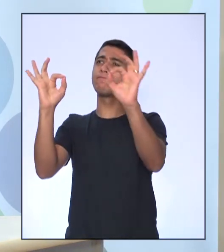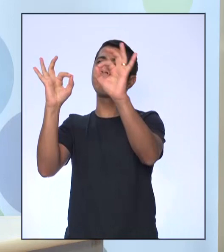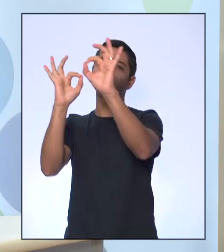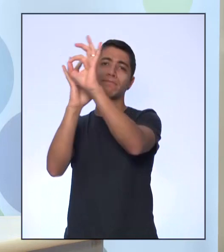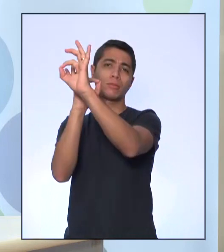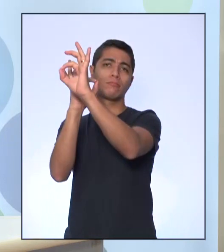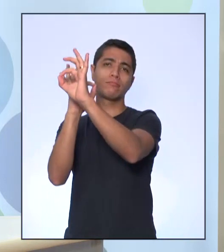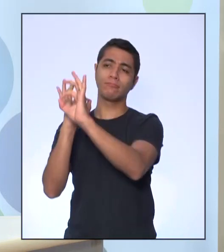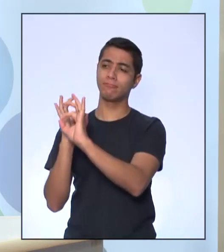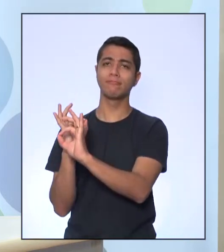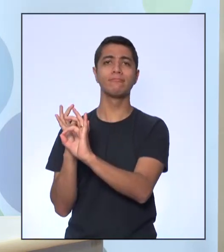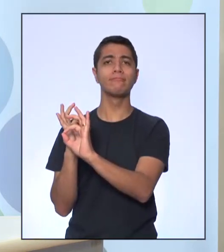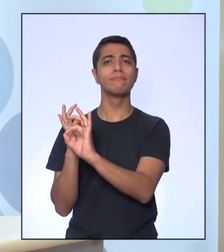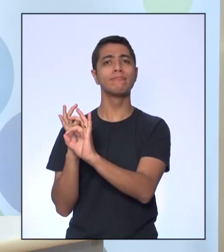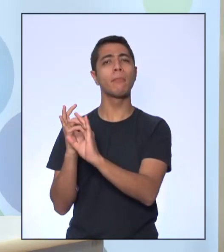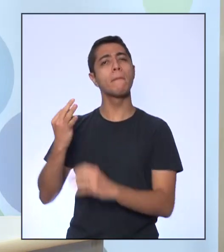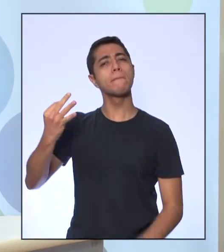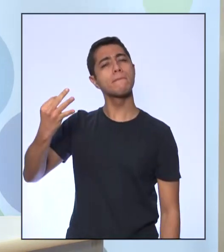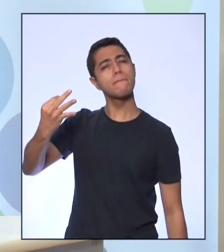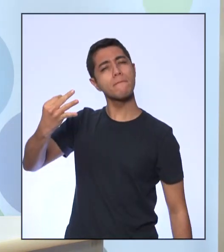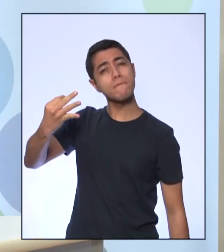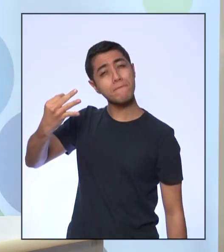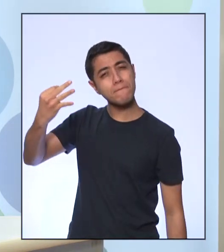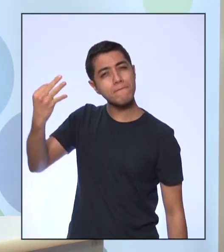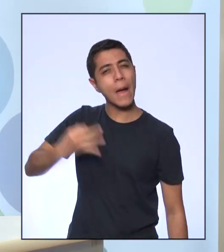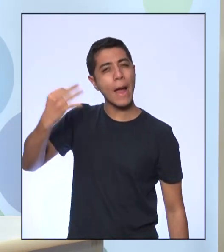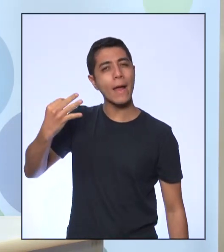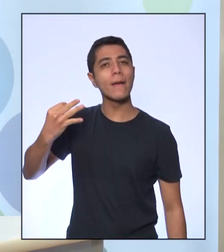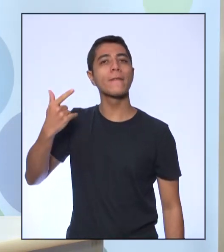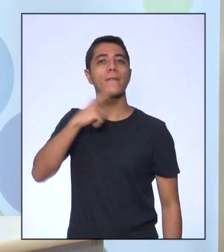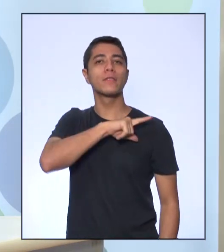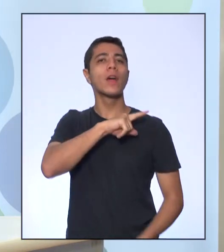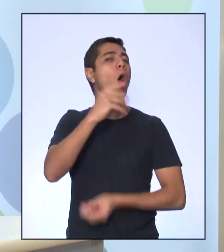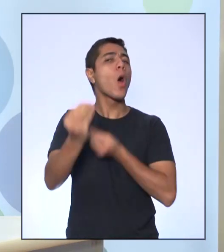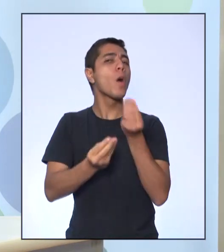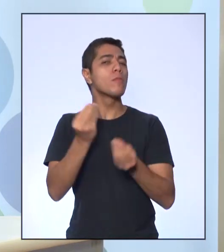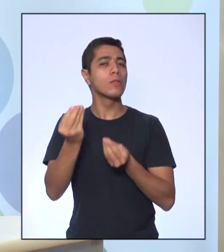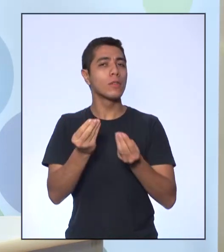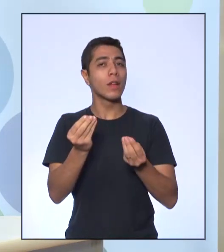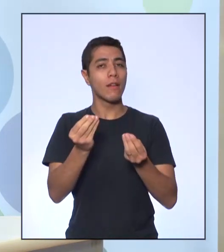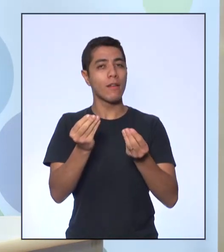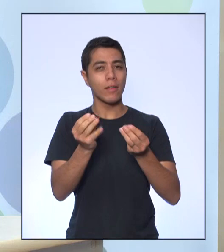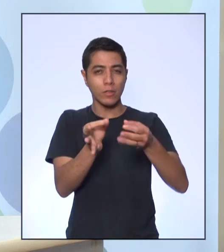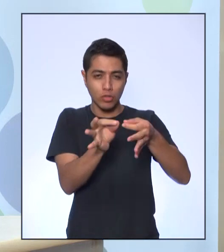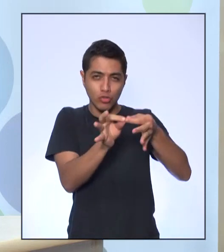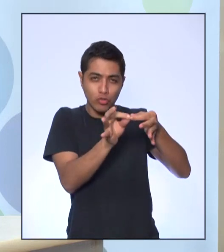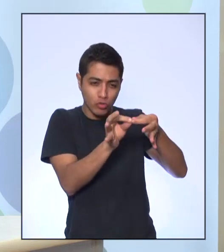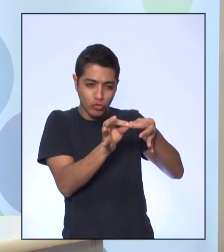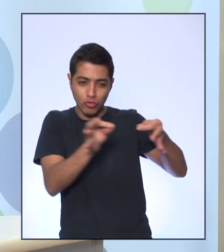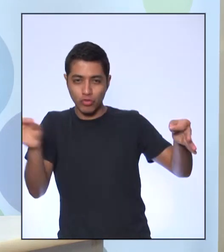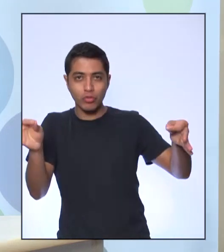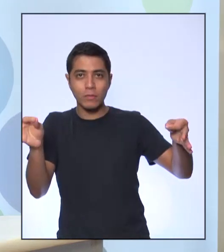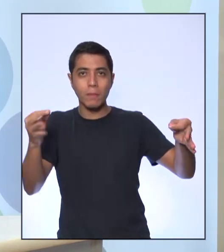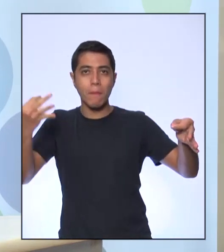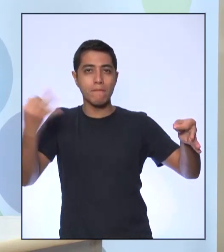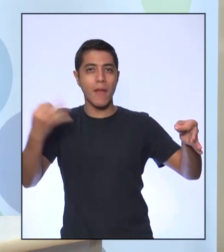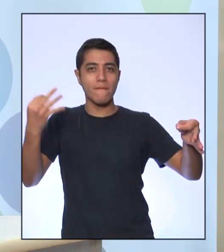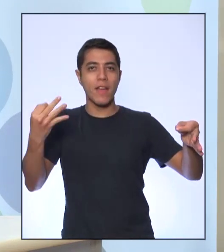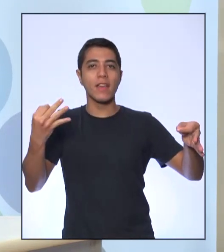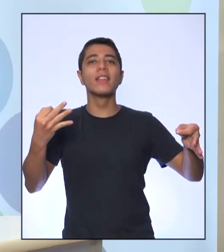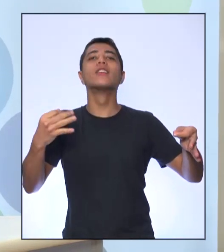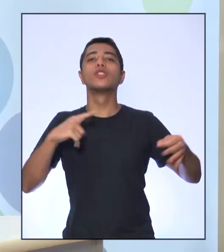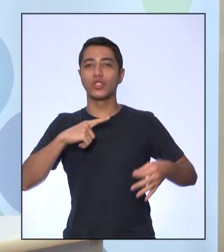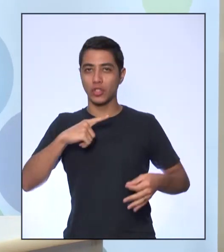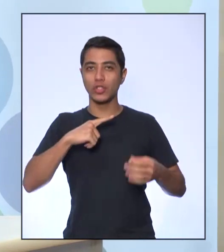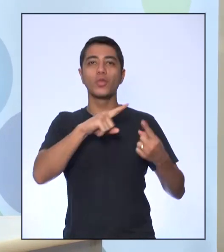3 pontos, literalmente certinho, essas três, no caso, estão alinhados, né? Então, partindo dessa ideia de alinhamento